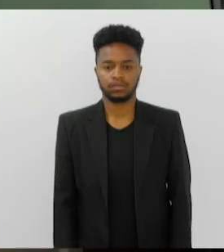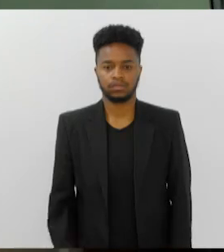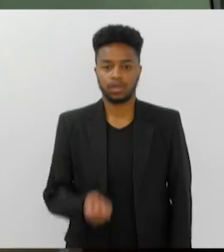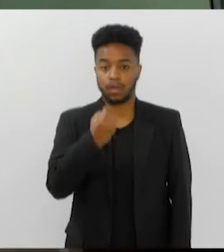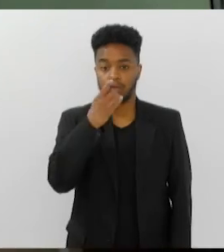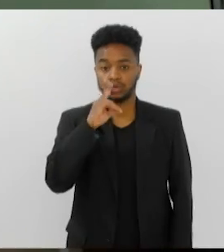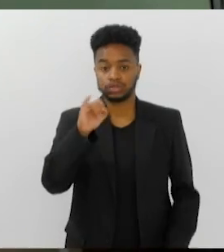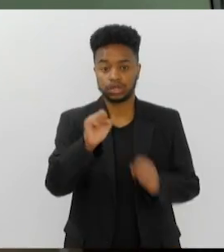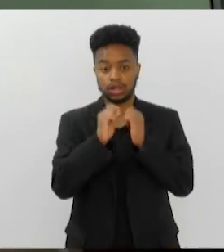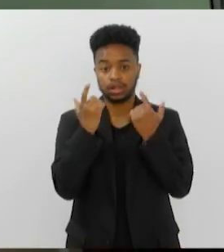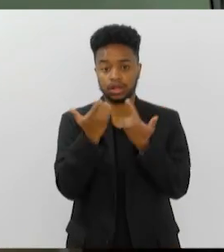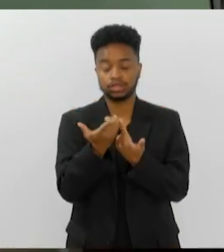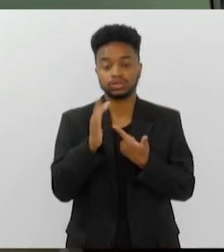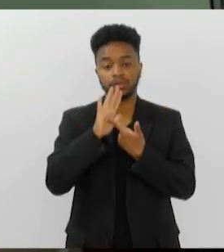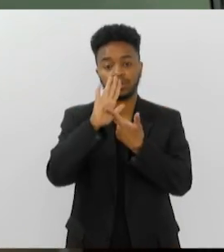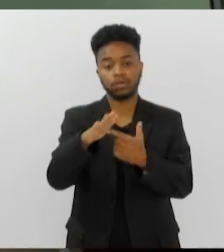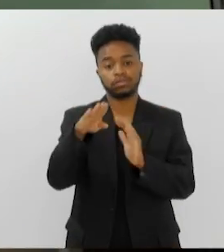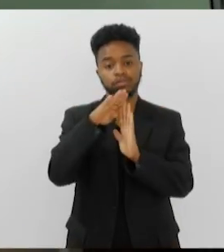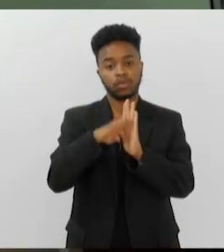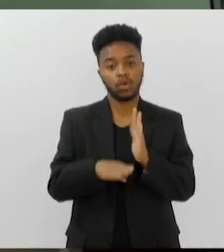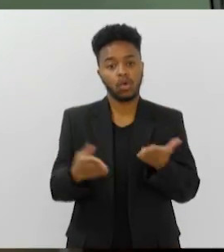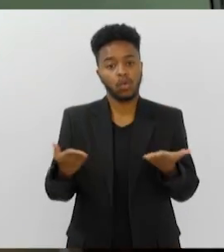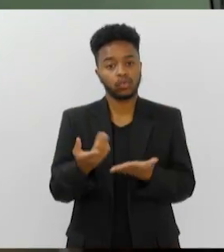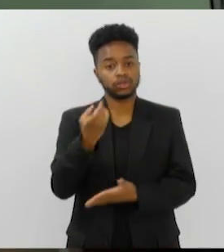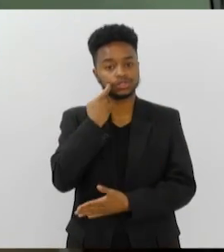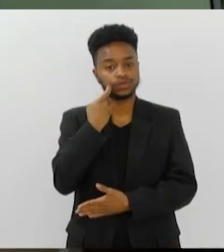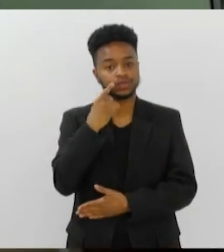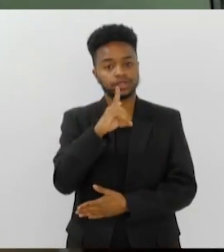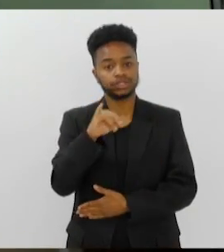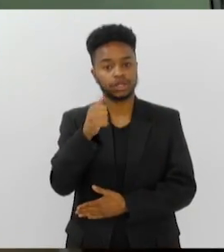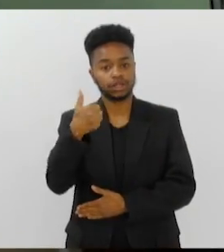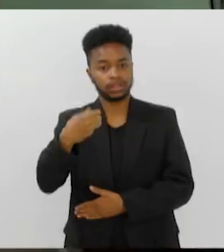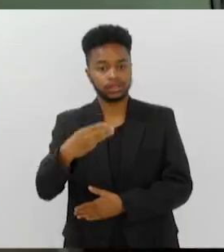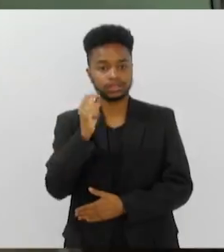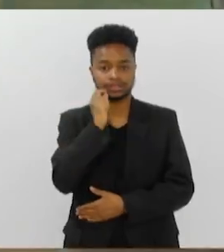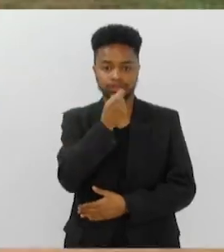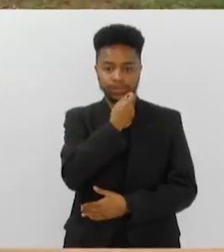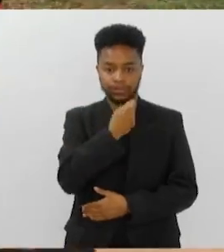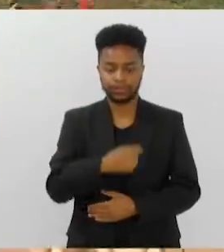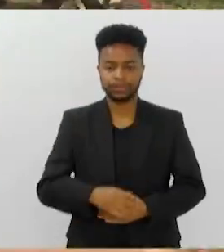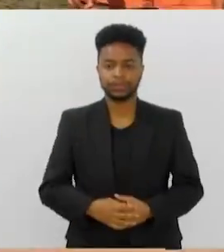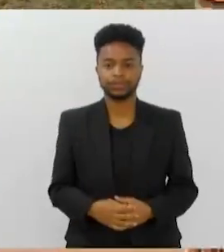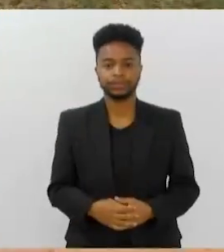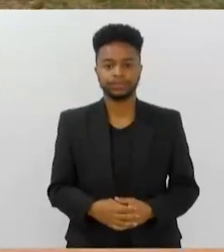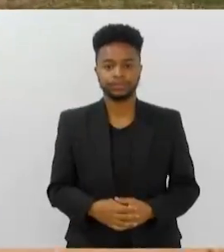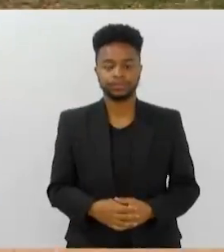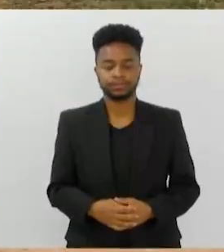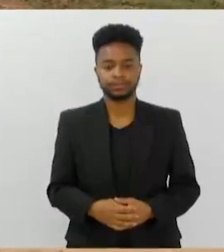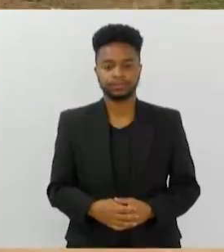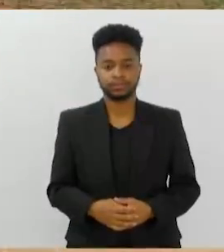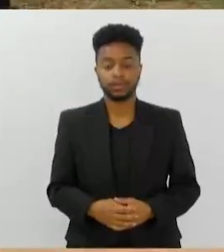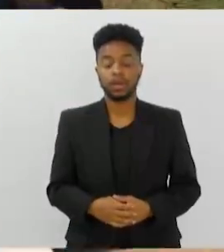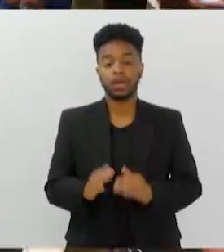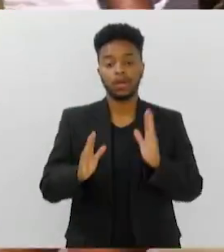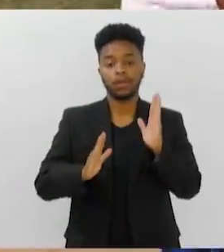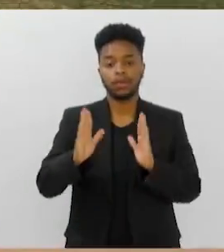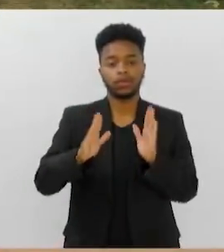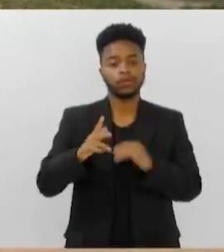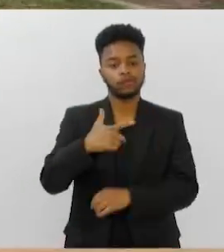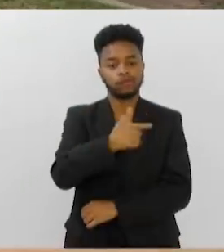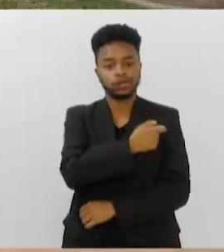O Bom Dia Alerj traz os seguintes destaques nesta sexta-feira, 13 de setembro. Campanha anual de